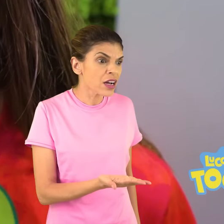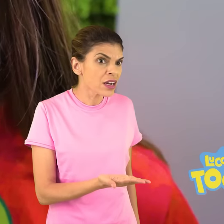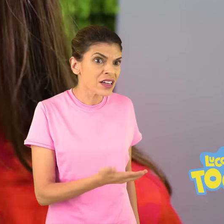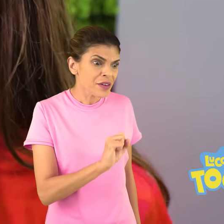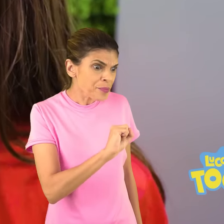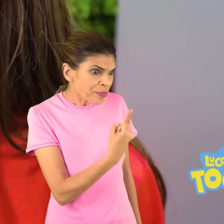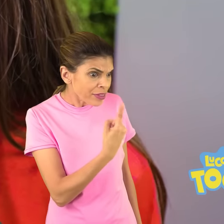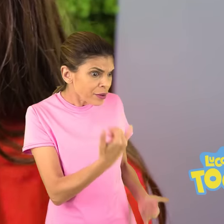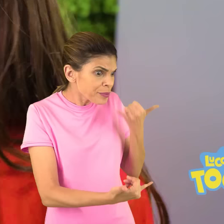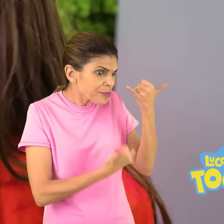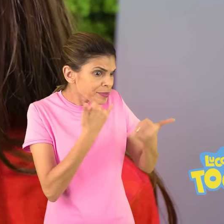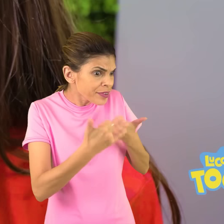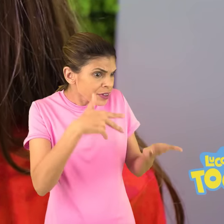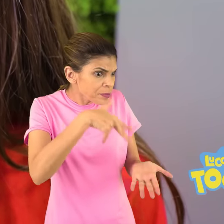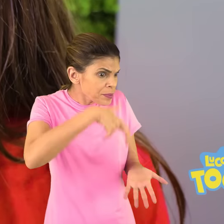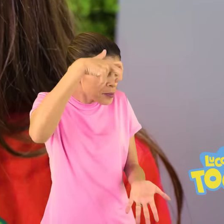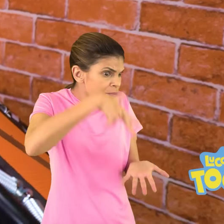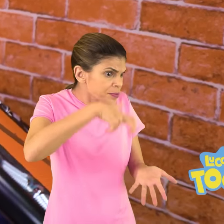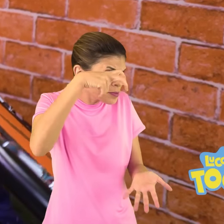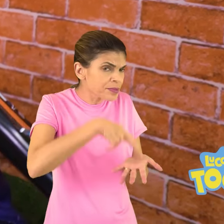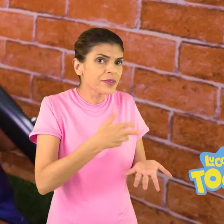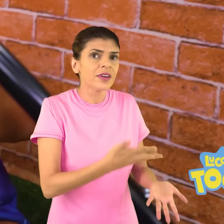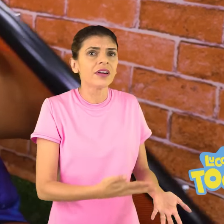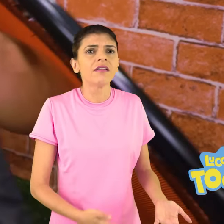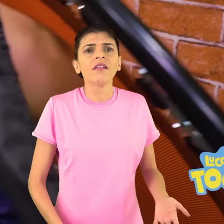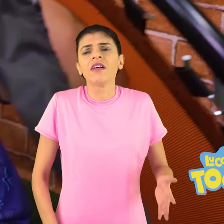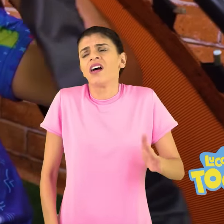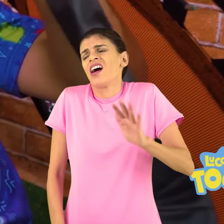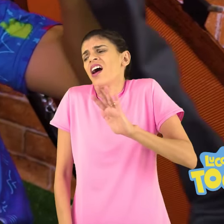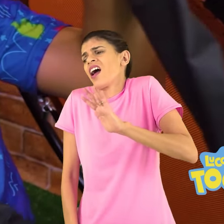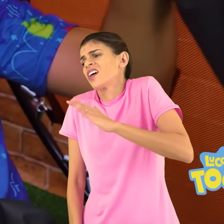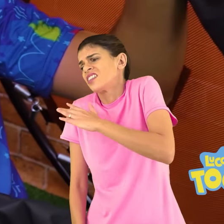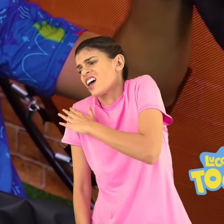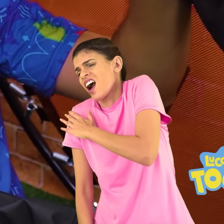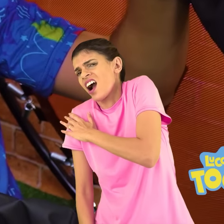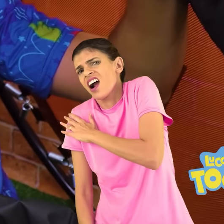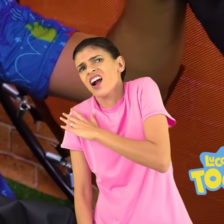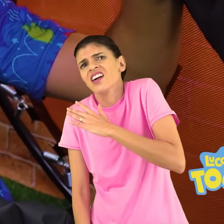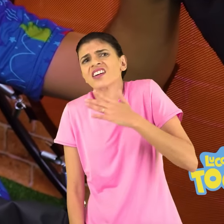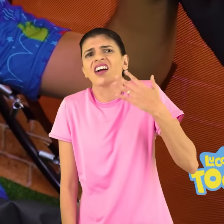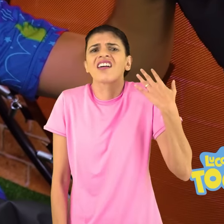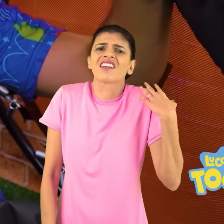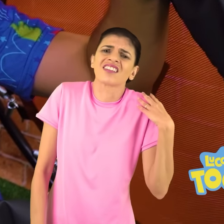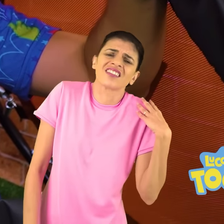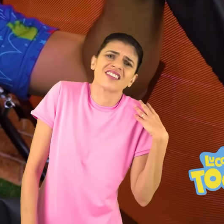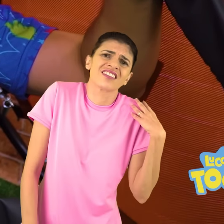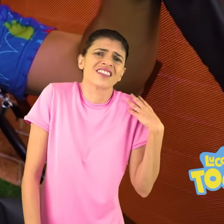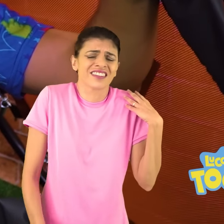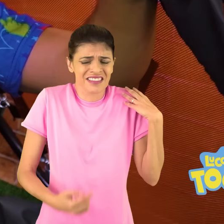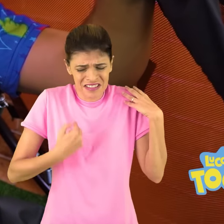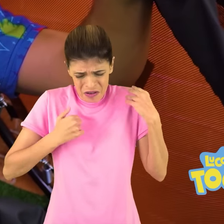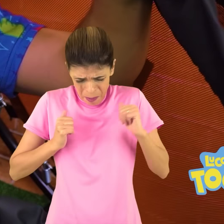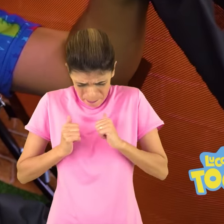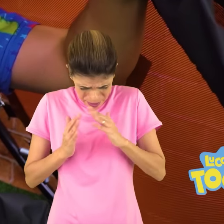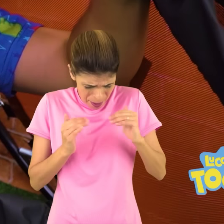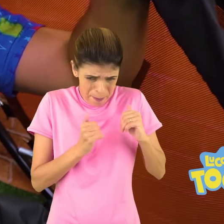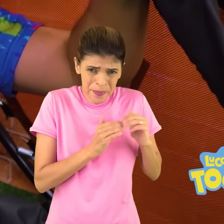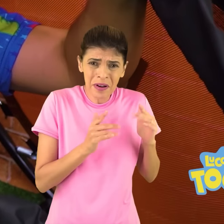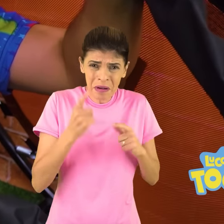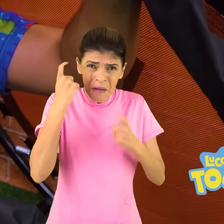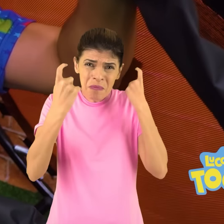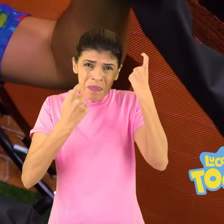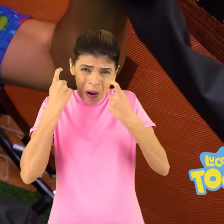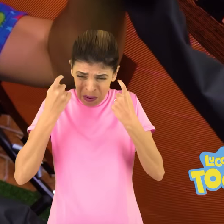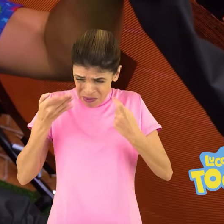Você quebrou o trampolim! Ai! Eu também me quebrei? E você tá